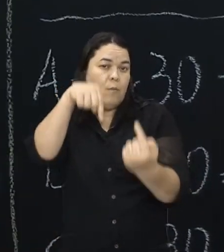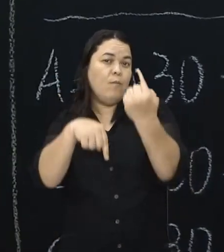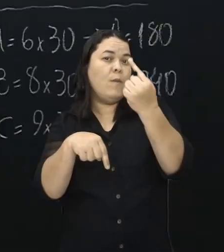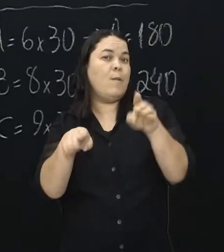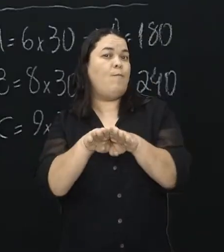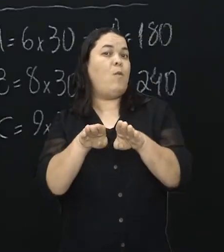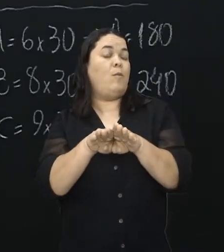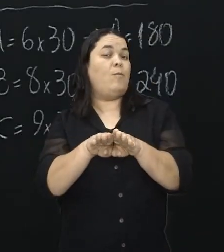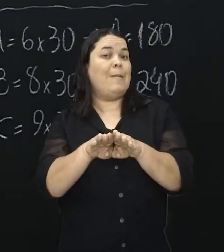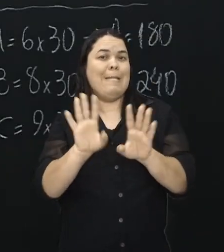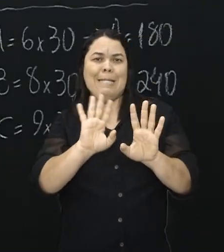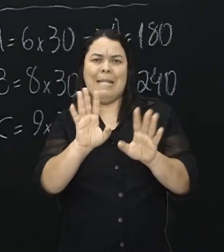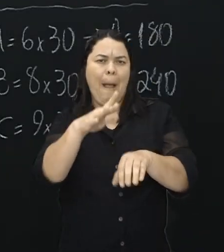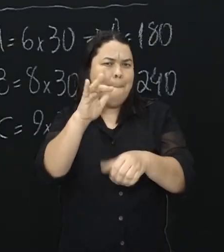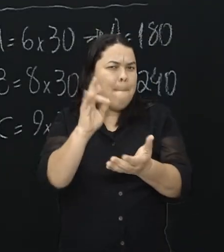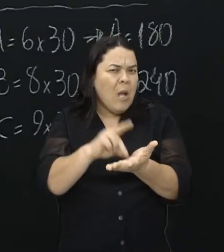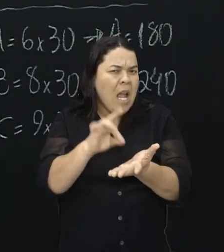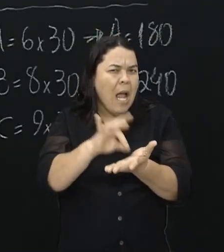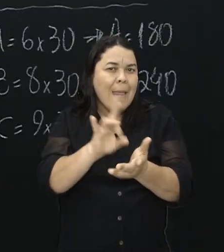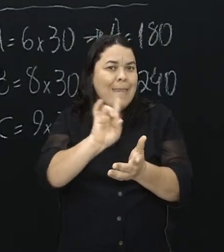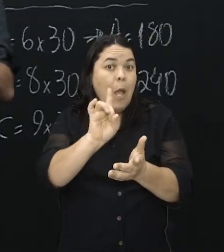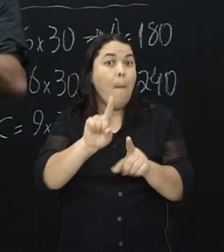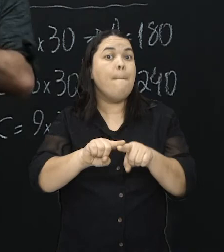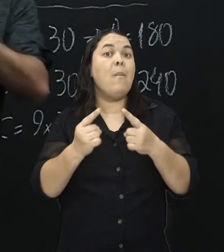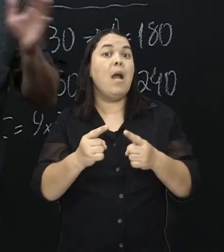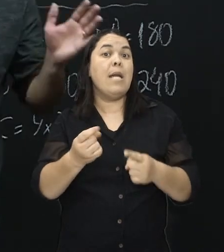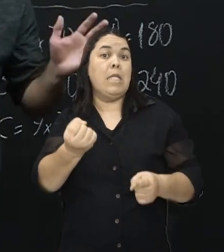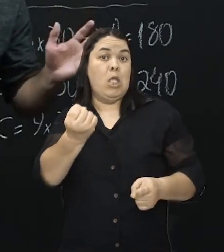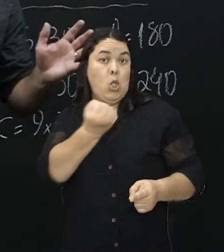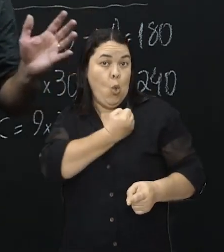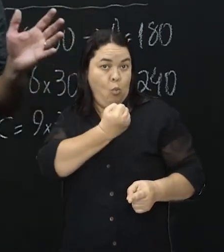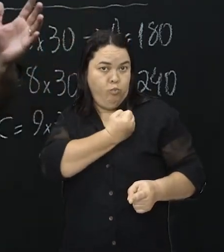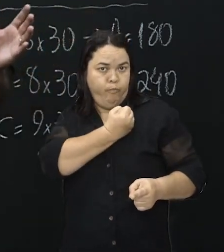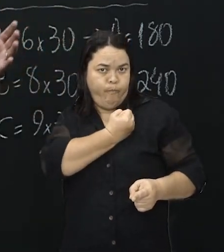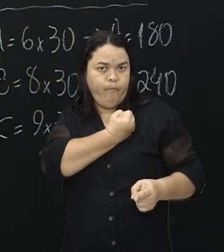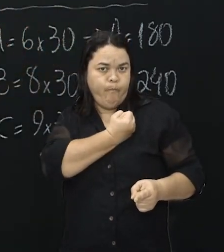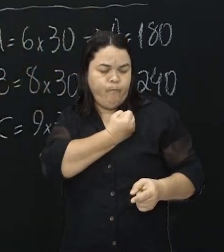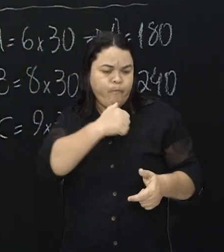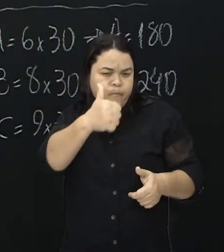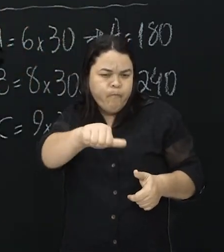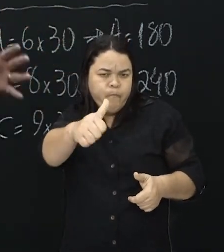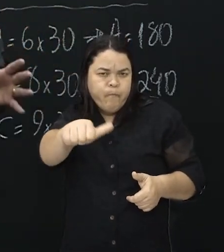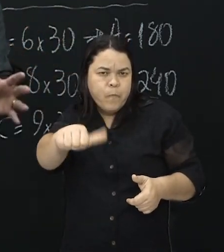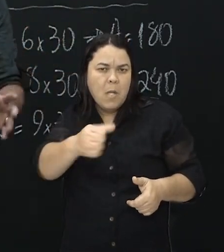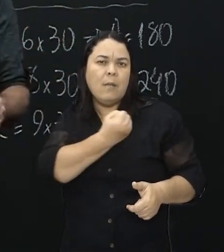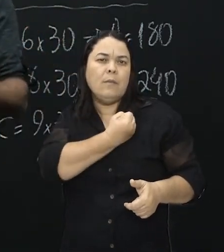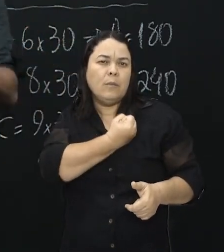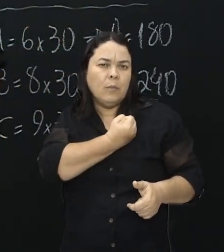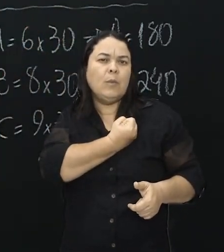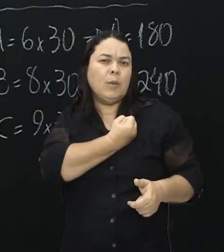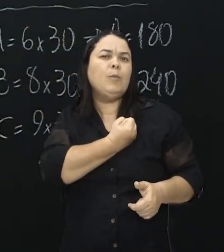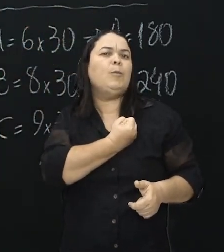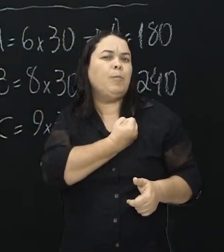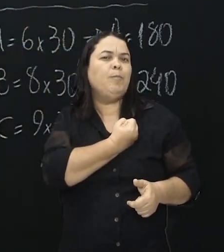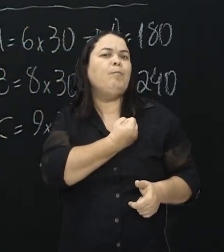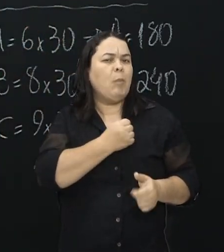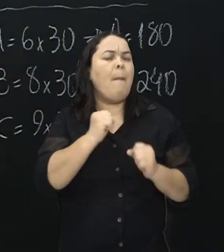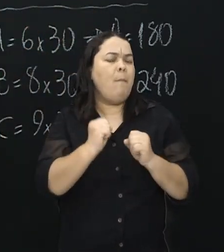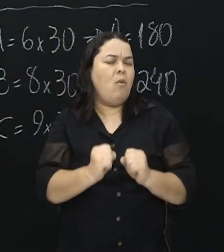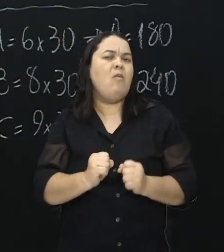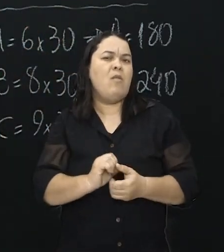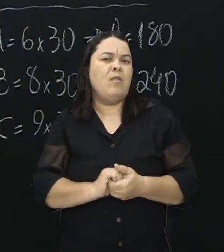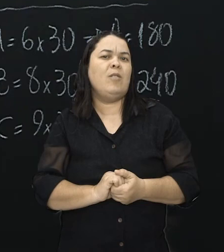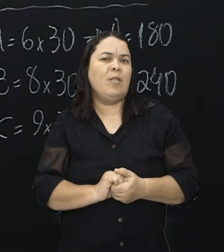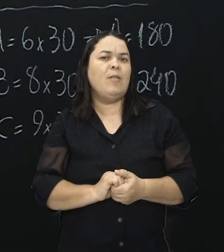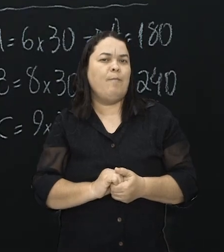Mas, se eu estou analisando números cruamente, digamos assim, né, somente os números, esse número ele